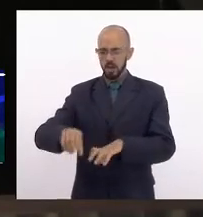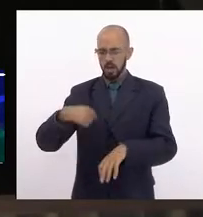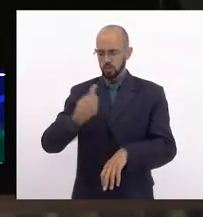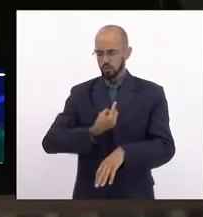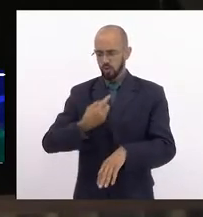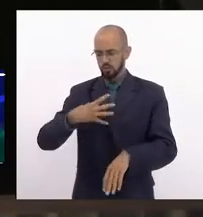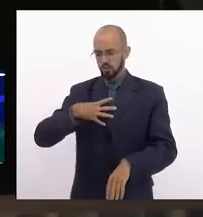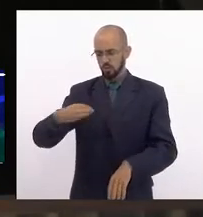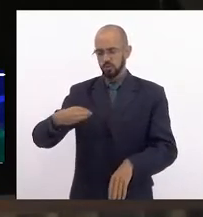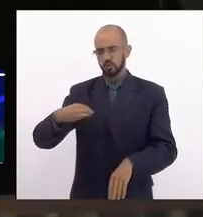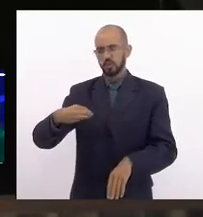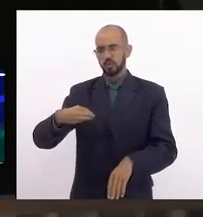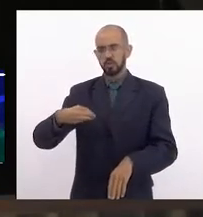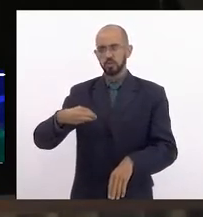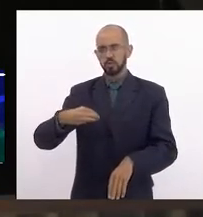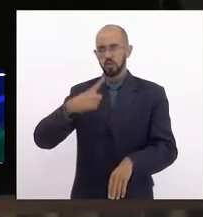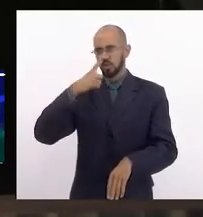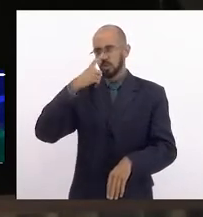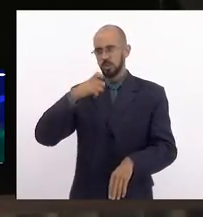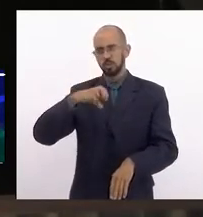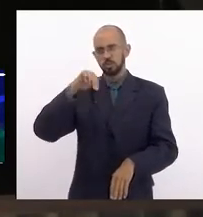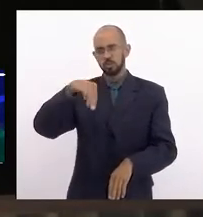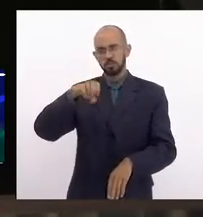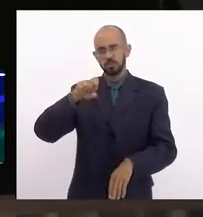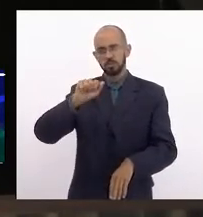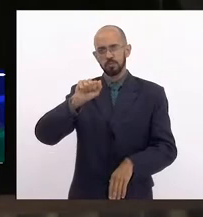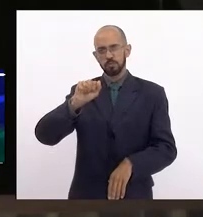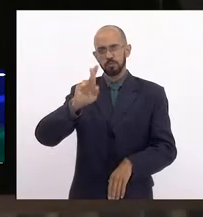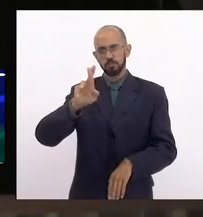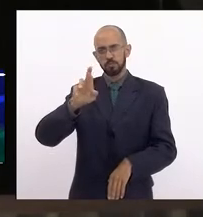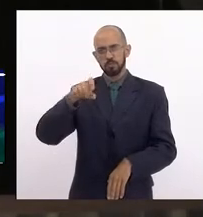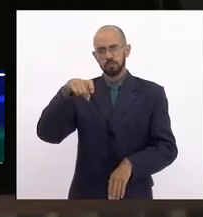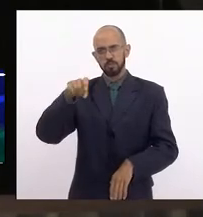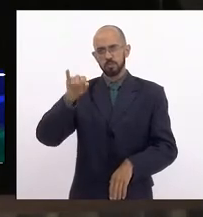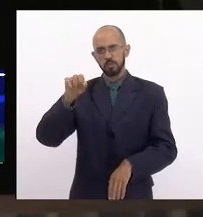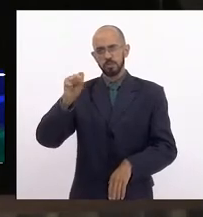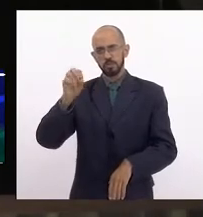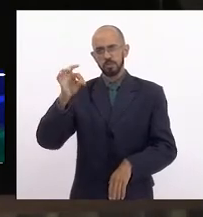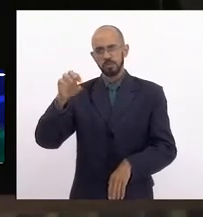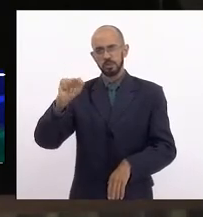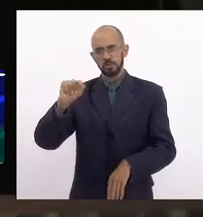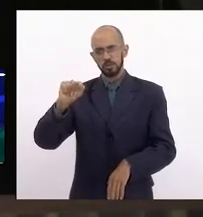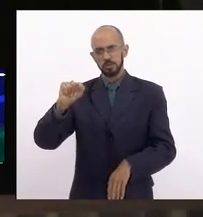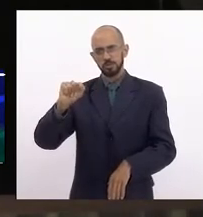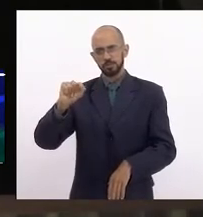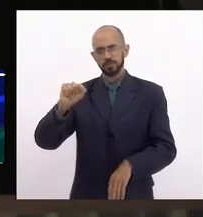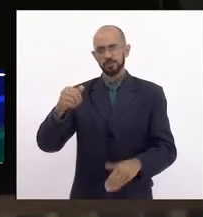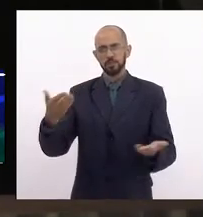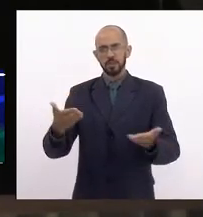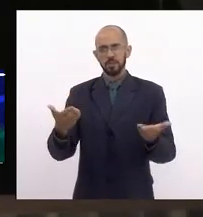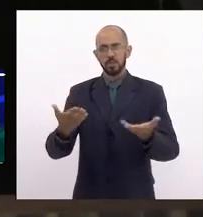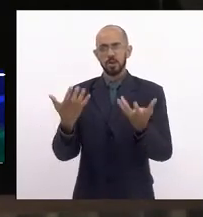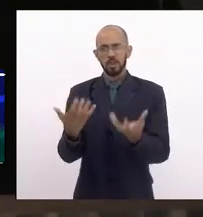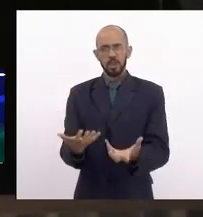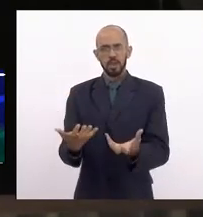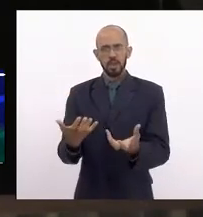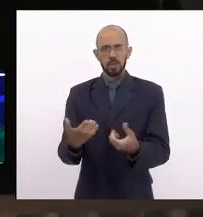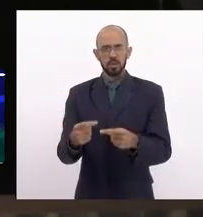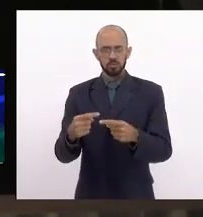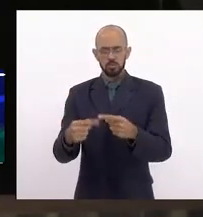com lixo marxista a a e agora querem nos impedir